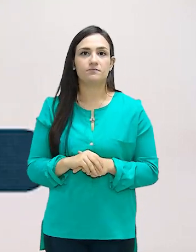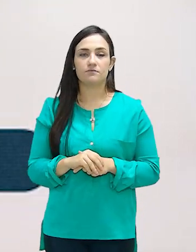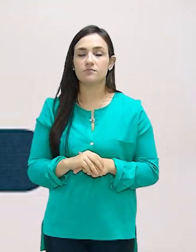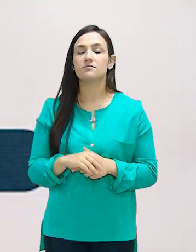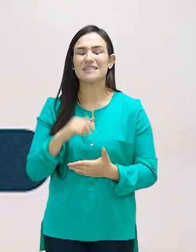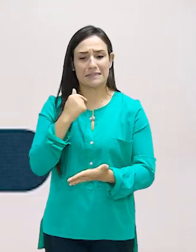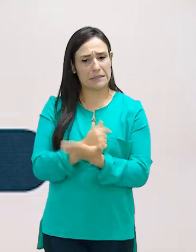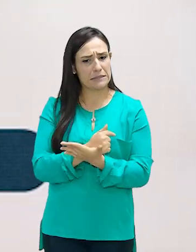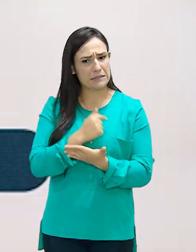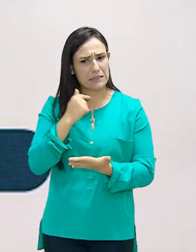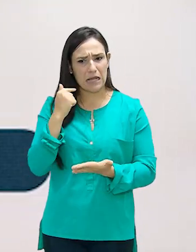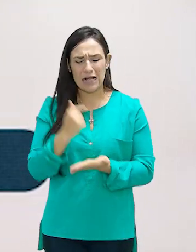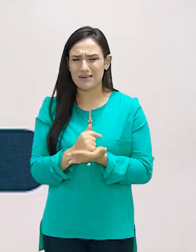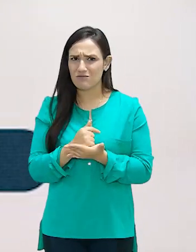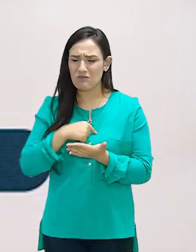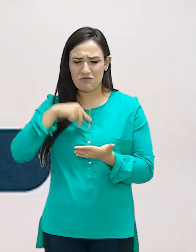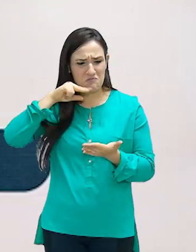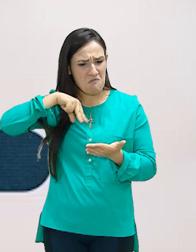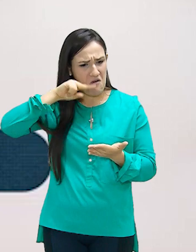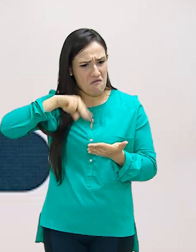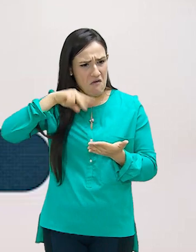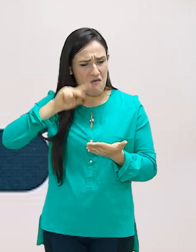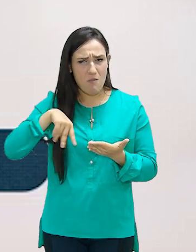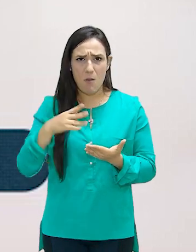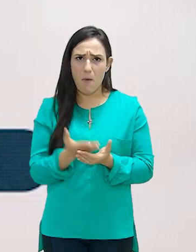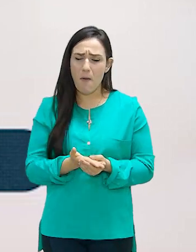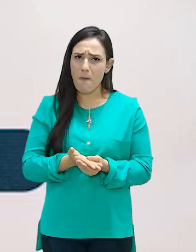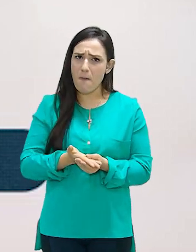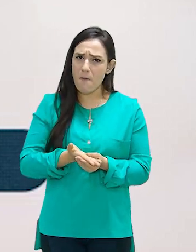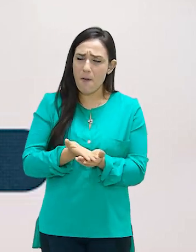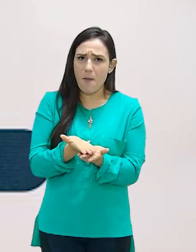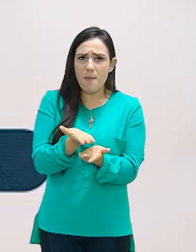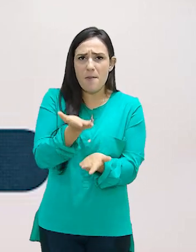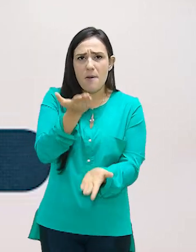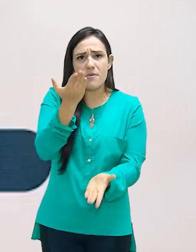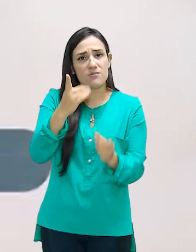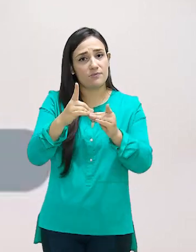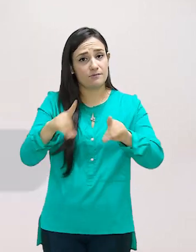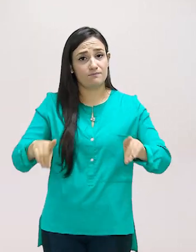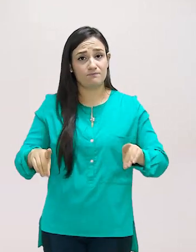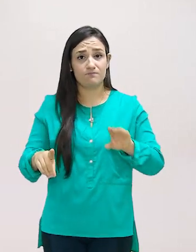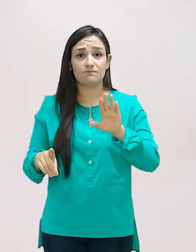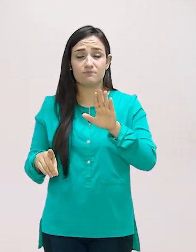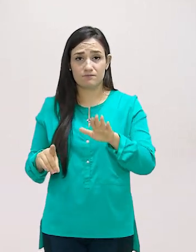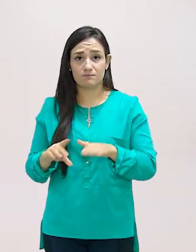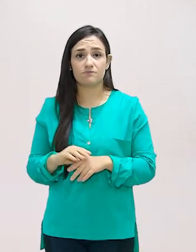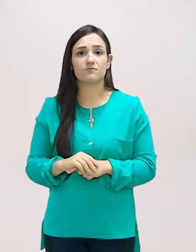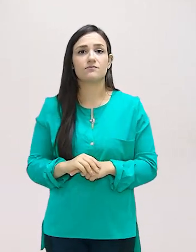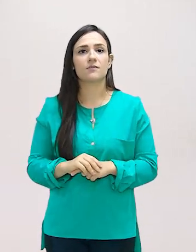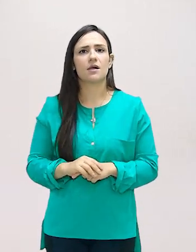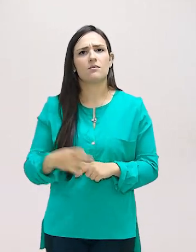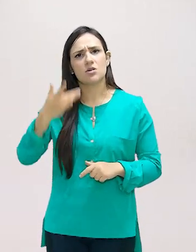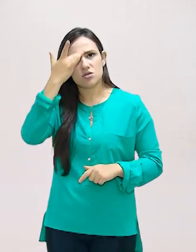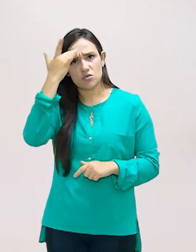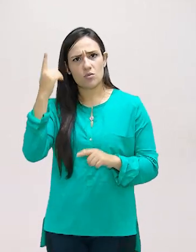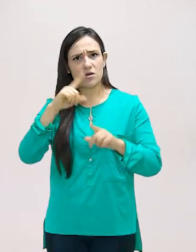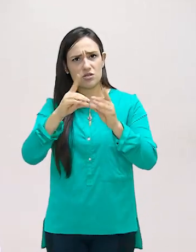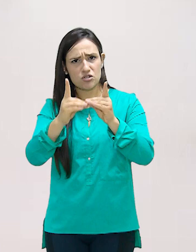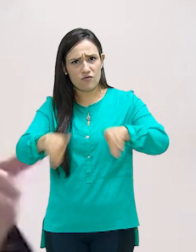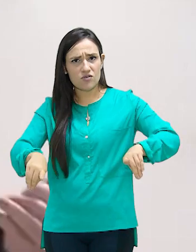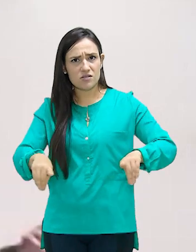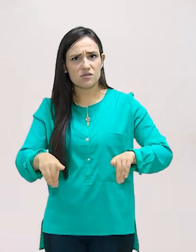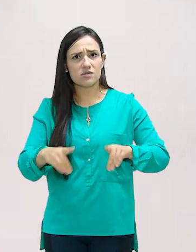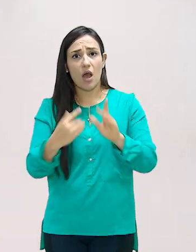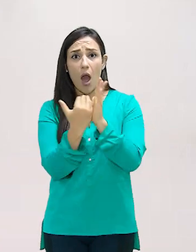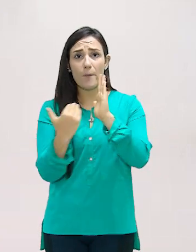vêm registrando mais ações do tipo durante a pandemia. Para se ter uma ideia, o número de pedidos de divórcio cresceu